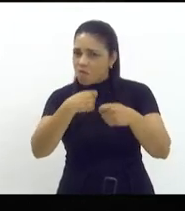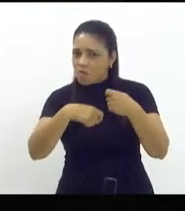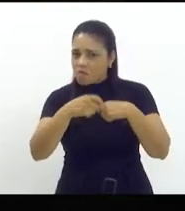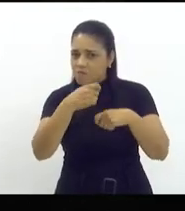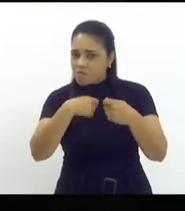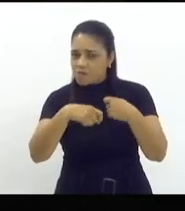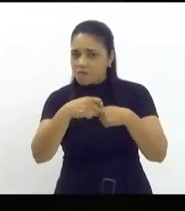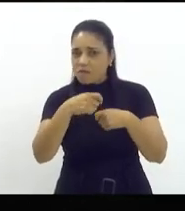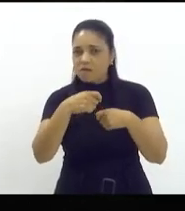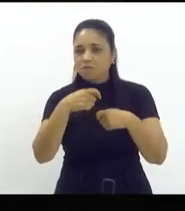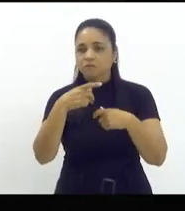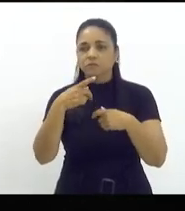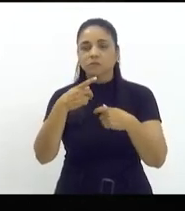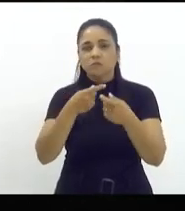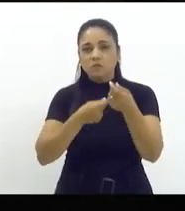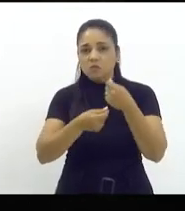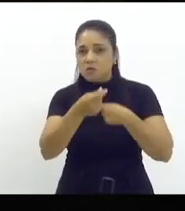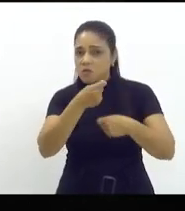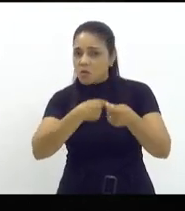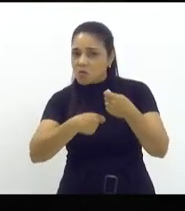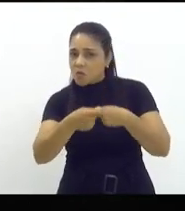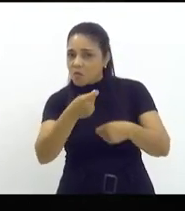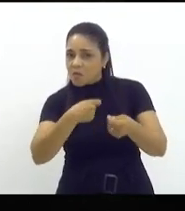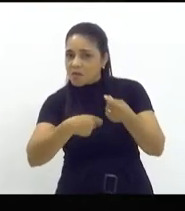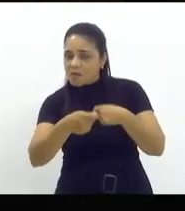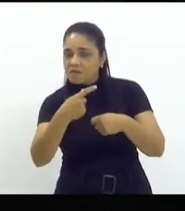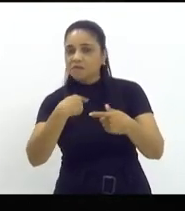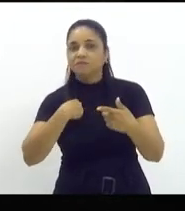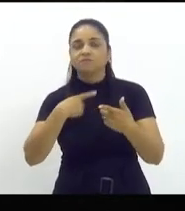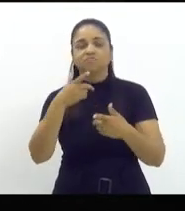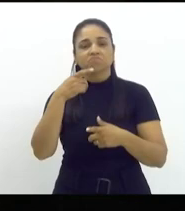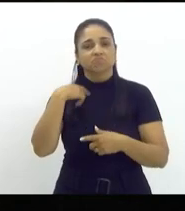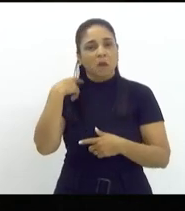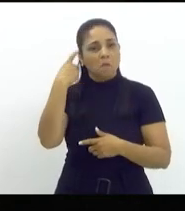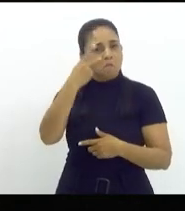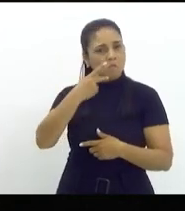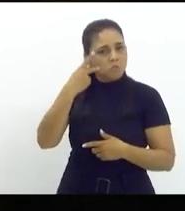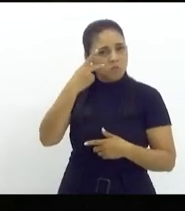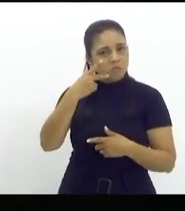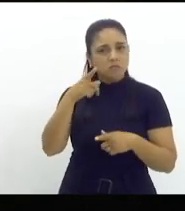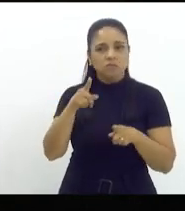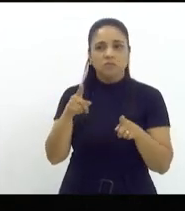perpassa política e vice-versa